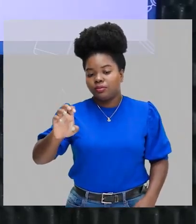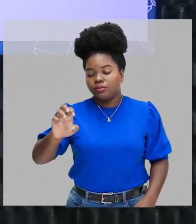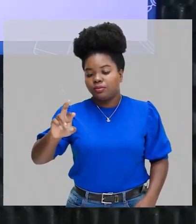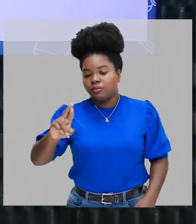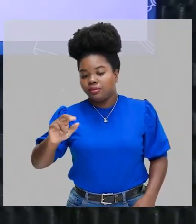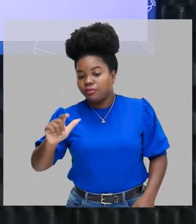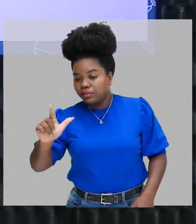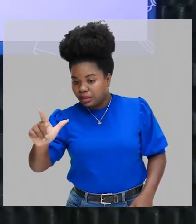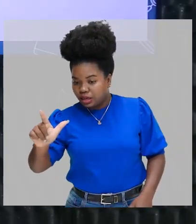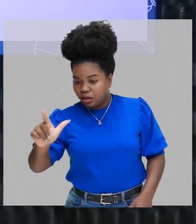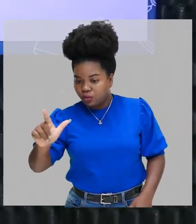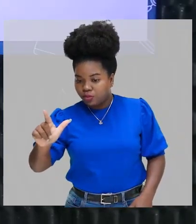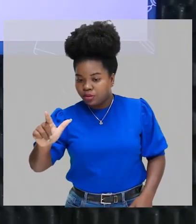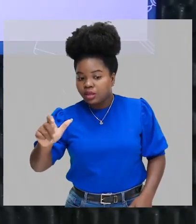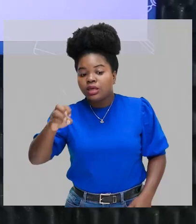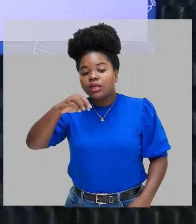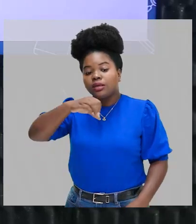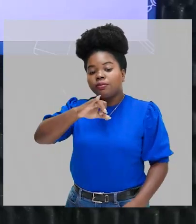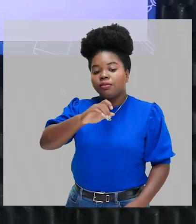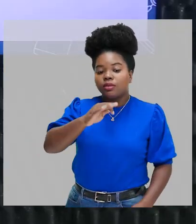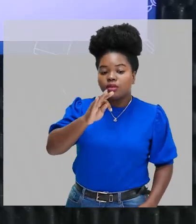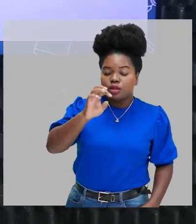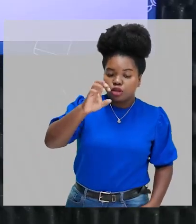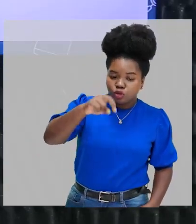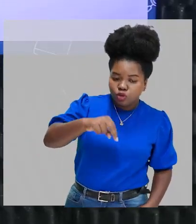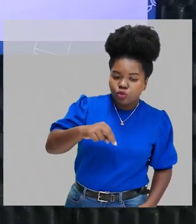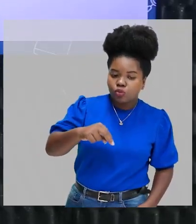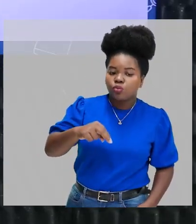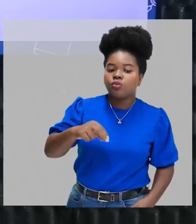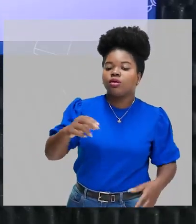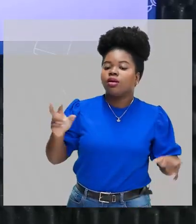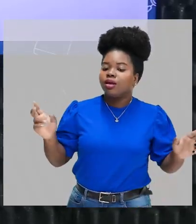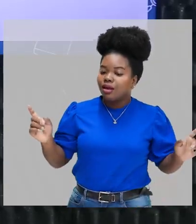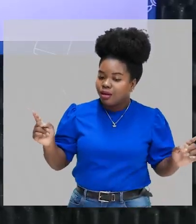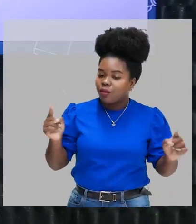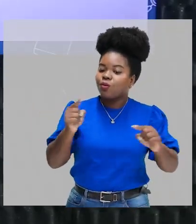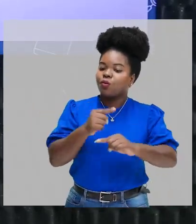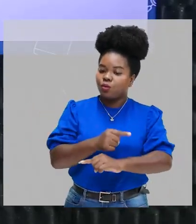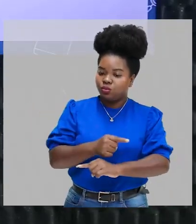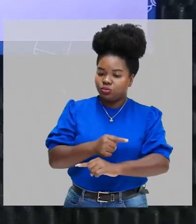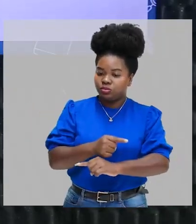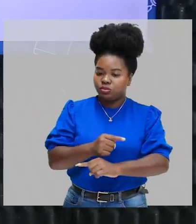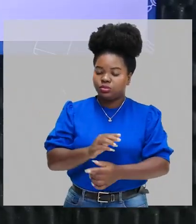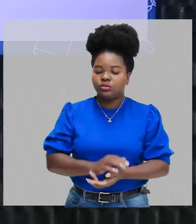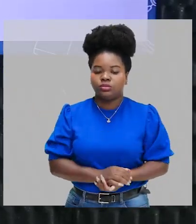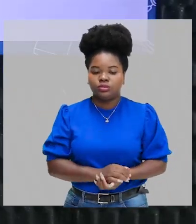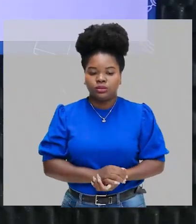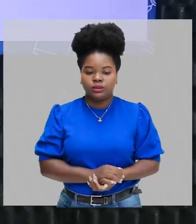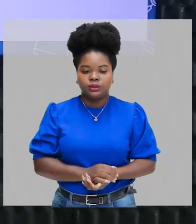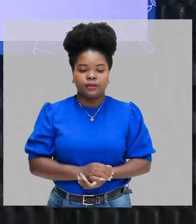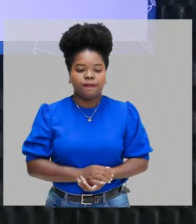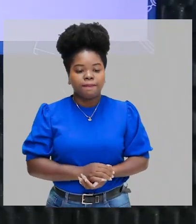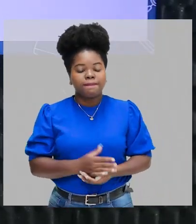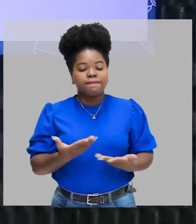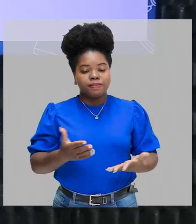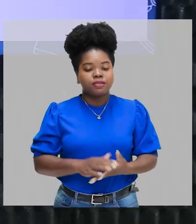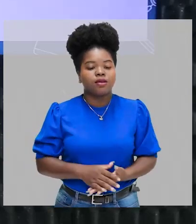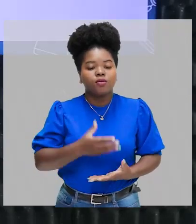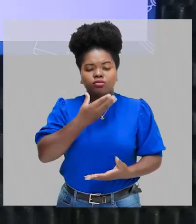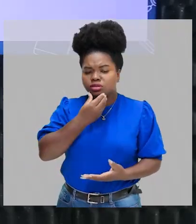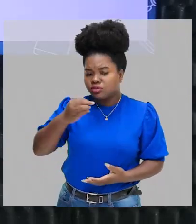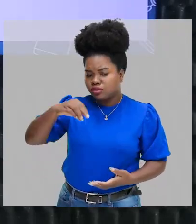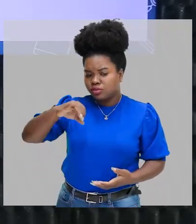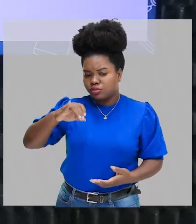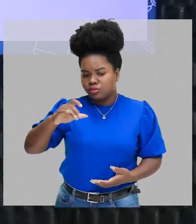desse pensamento chamado pensamento único sobre a globalização. De acordo com ele, com Milton Santos,